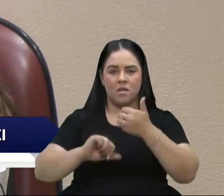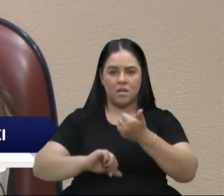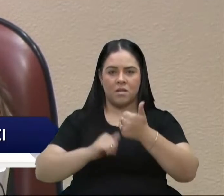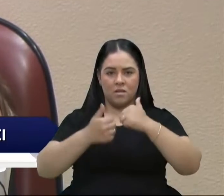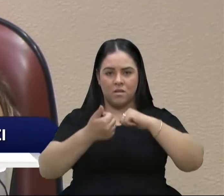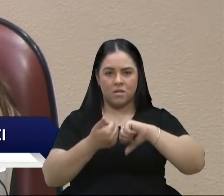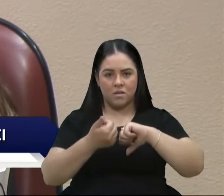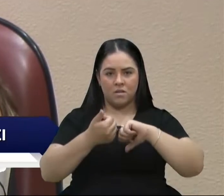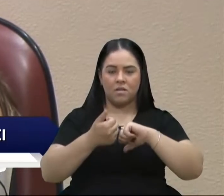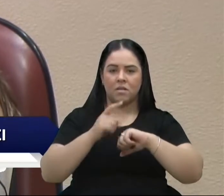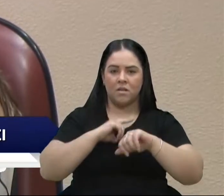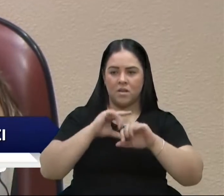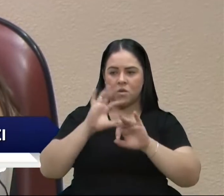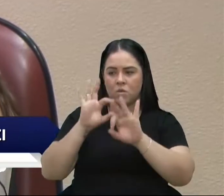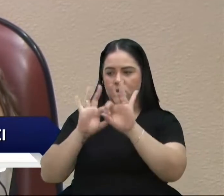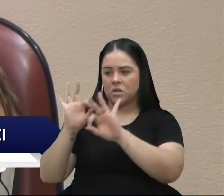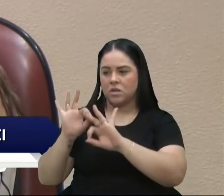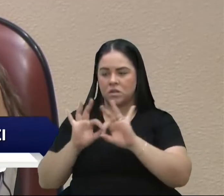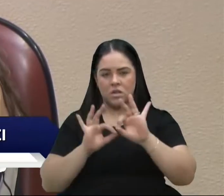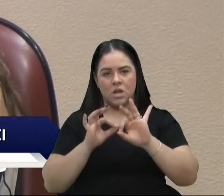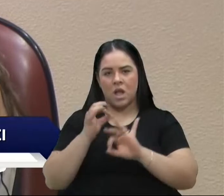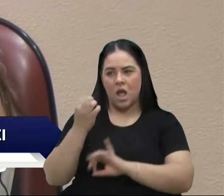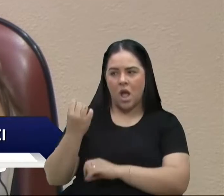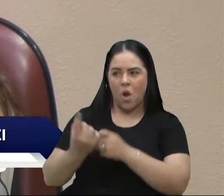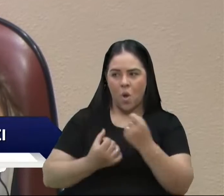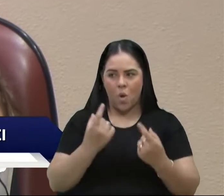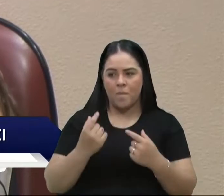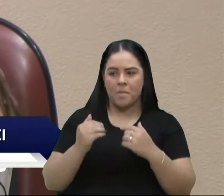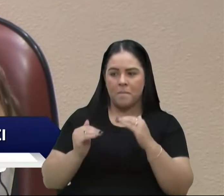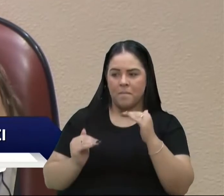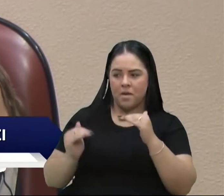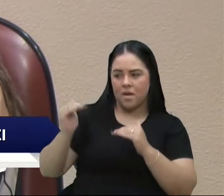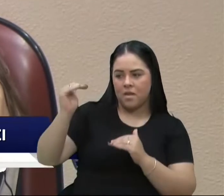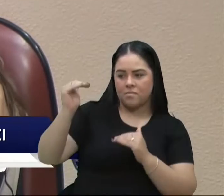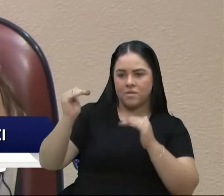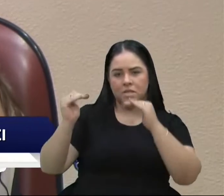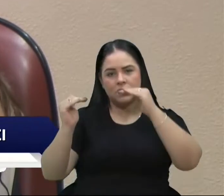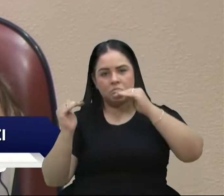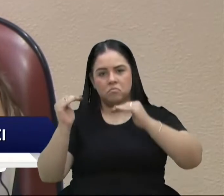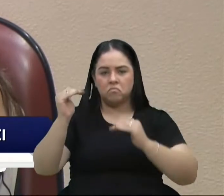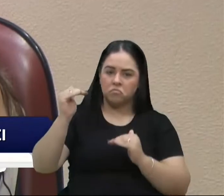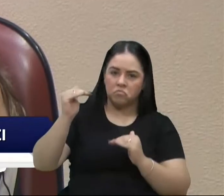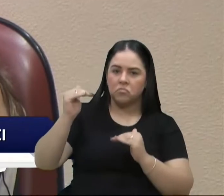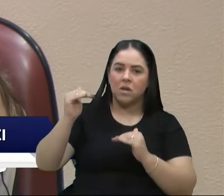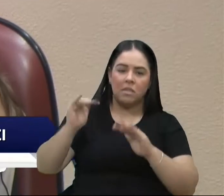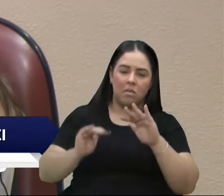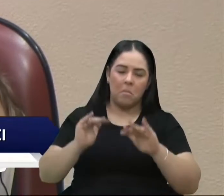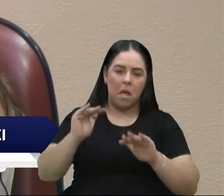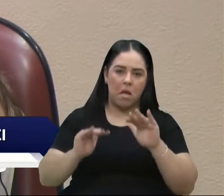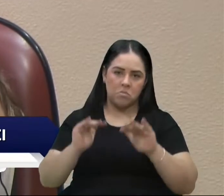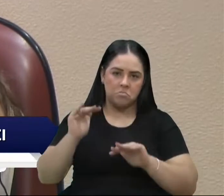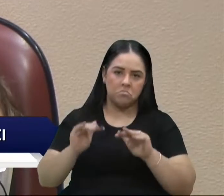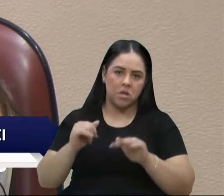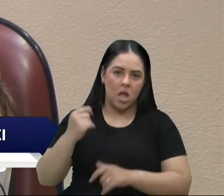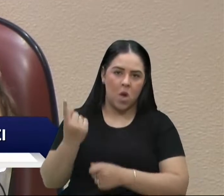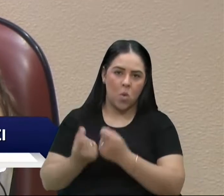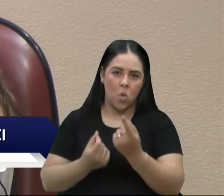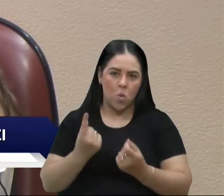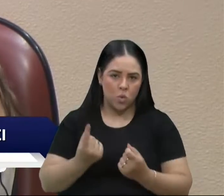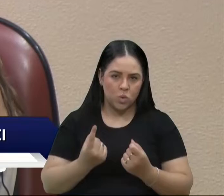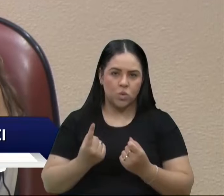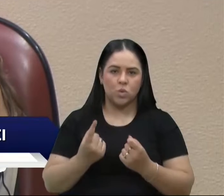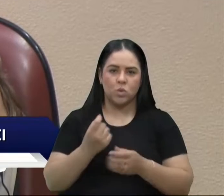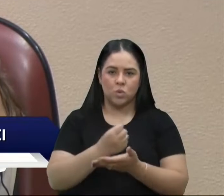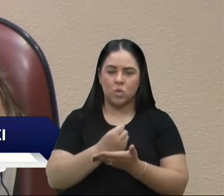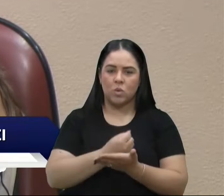vezes, mexe um pouquinho, aumenta a média aumenta a alta complexidade, diminui a média, né? São contratos aí bem